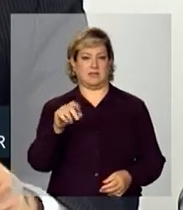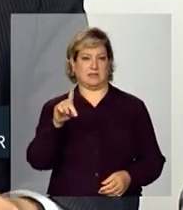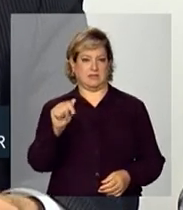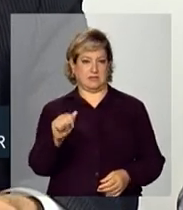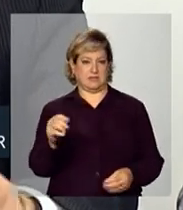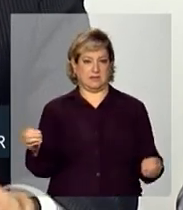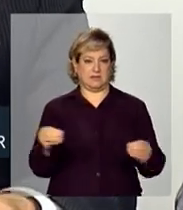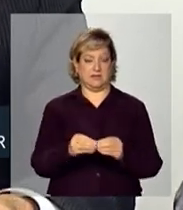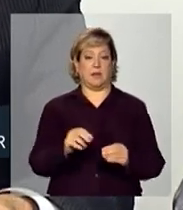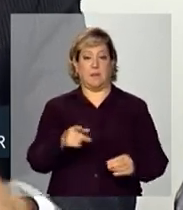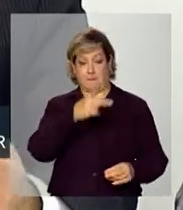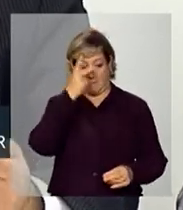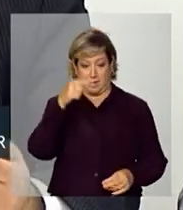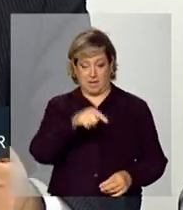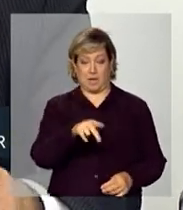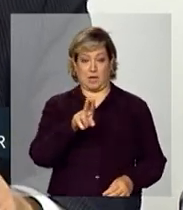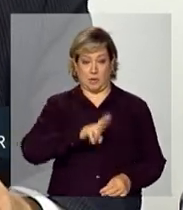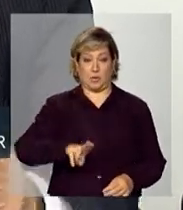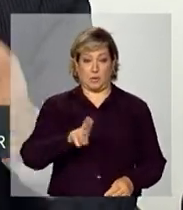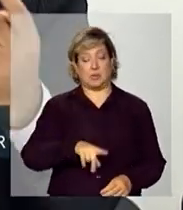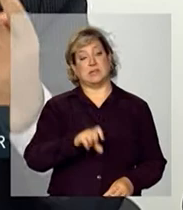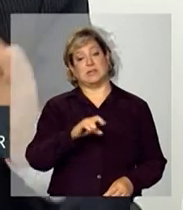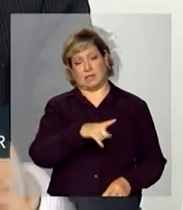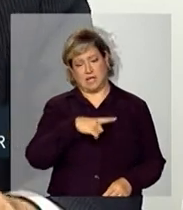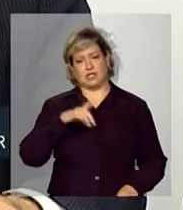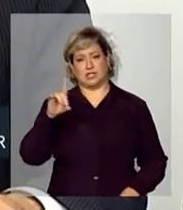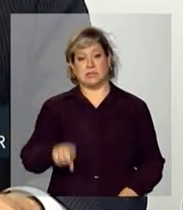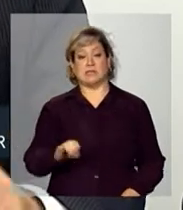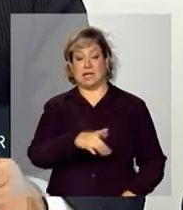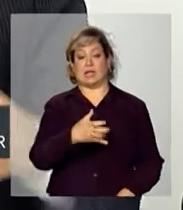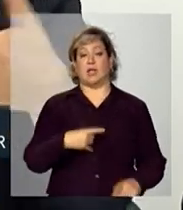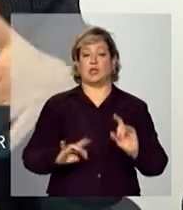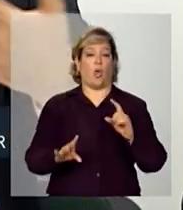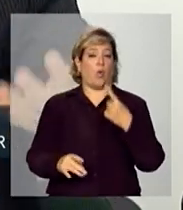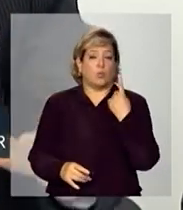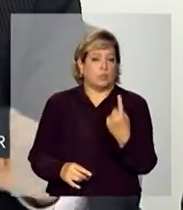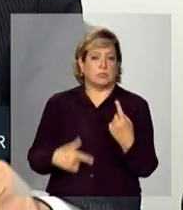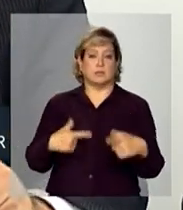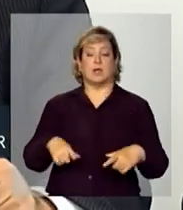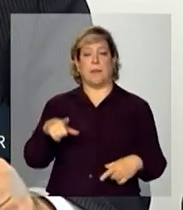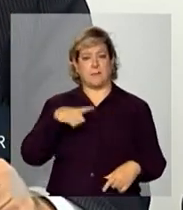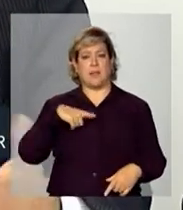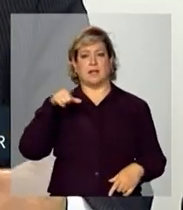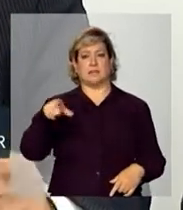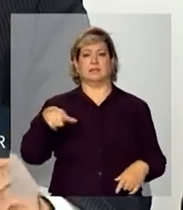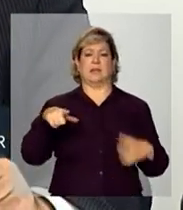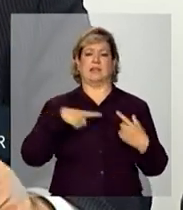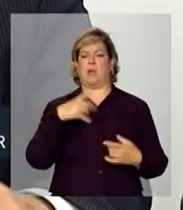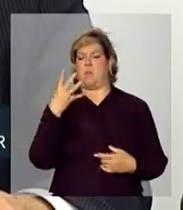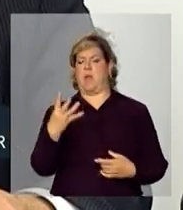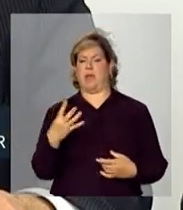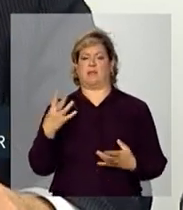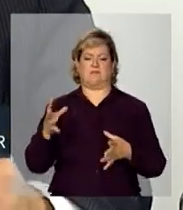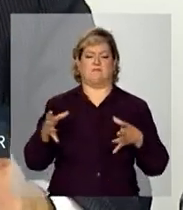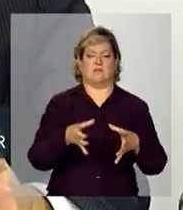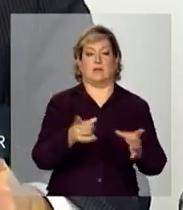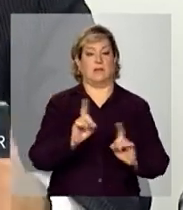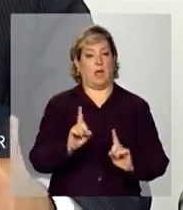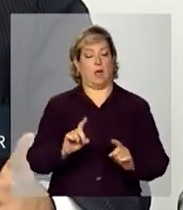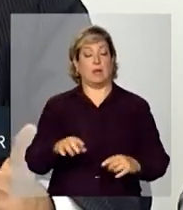aqui que o usuário tem o direito se ele quiser de apenas um serviço mesmo que a empresa tenha quatro serviços